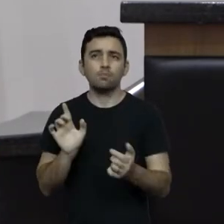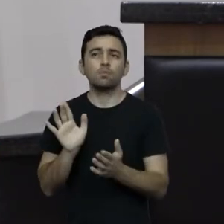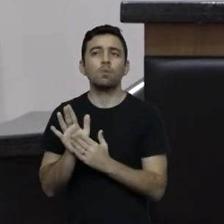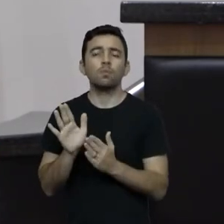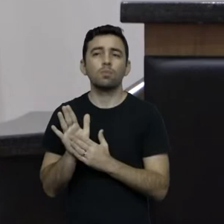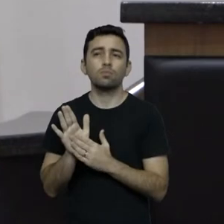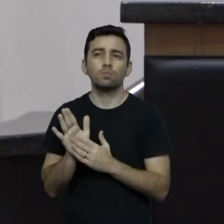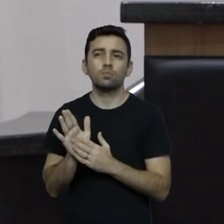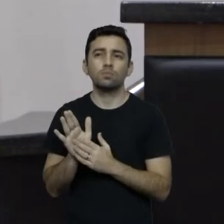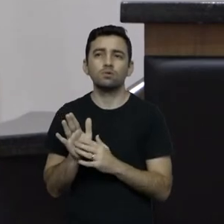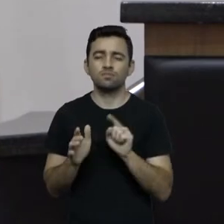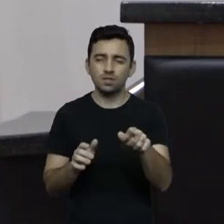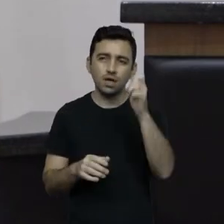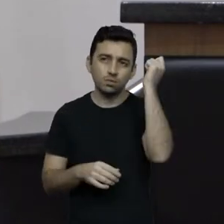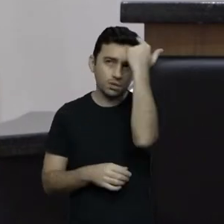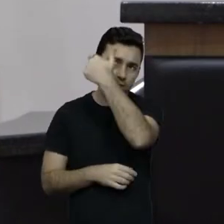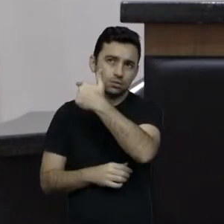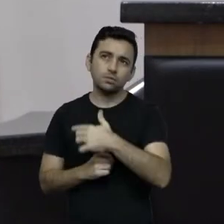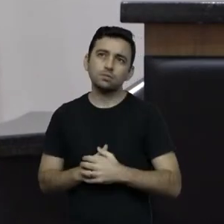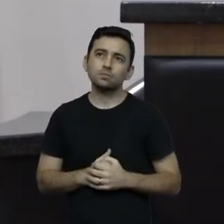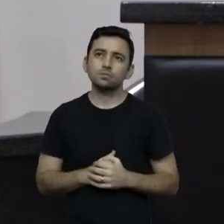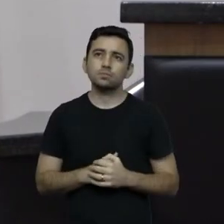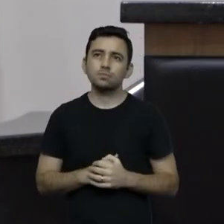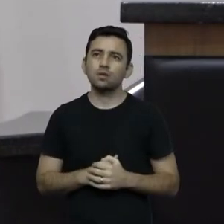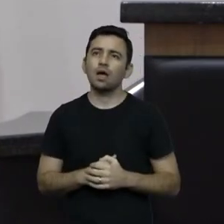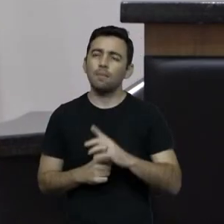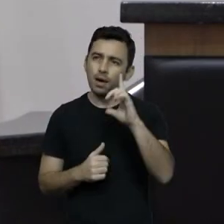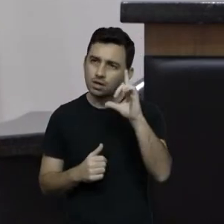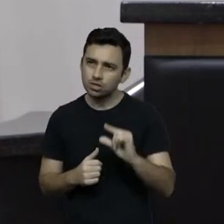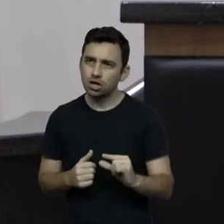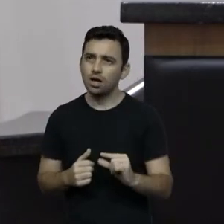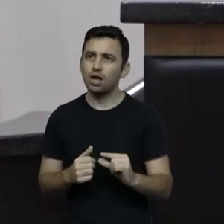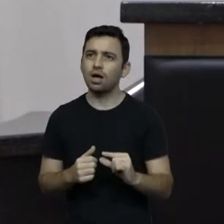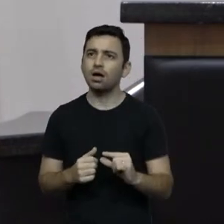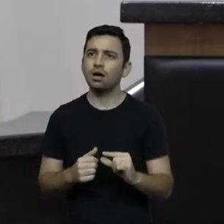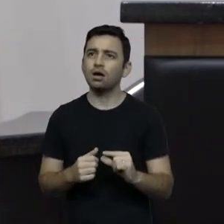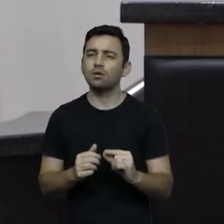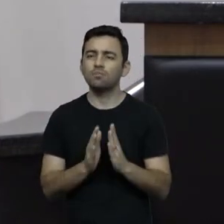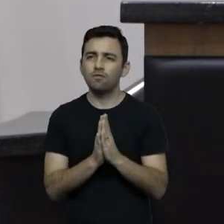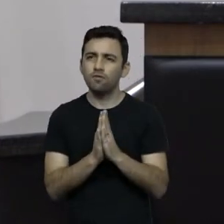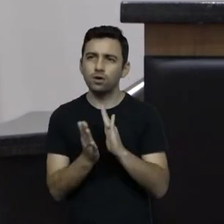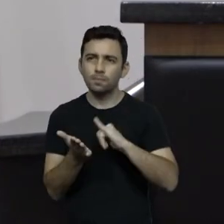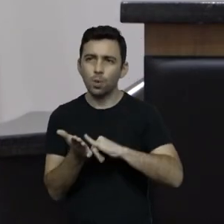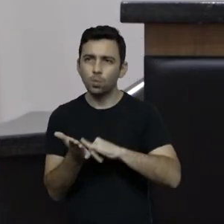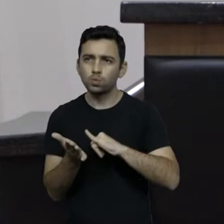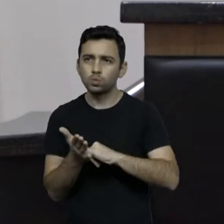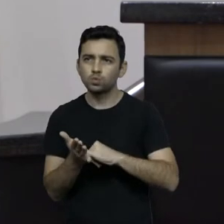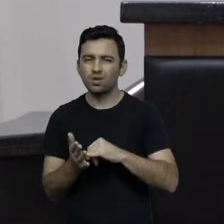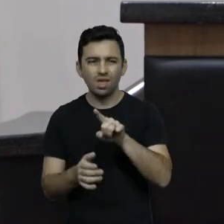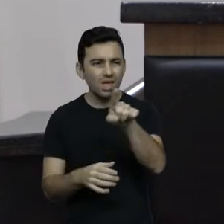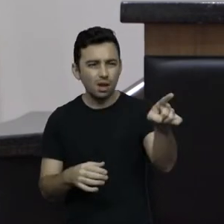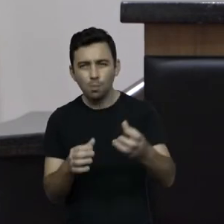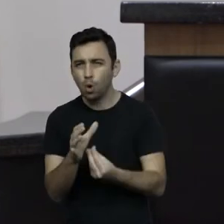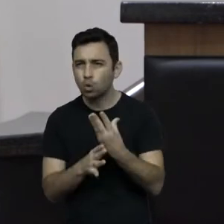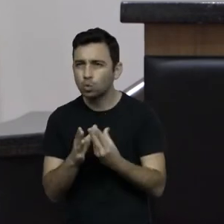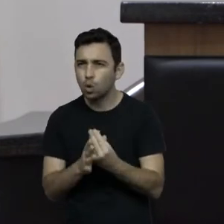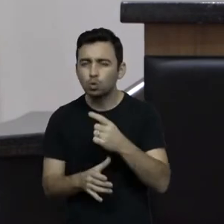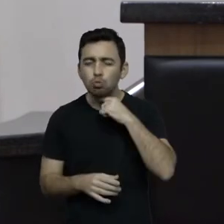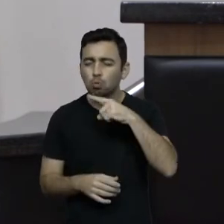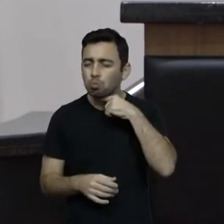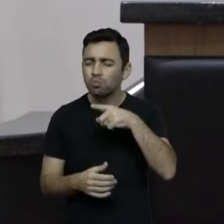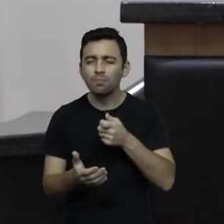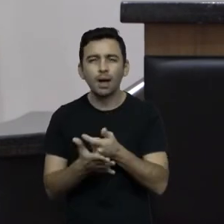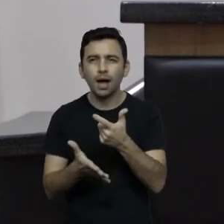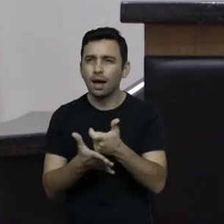Dá uma ciência e vai para baixar o imposto dos insumos porque o produtor não tá conseguindo pagar o